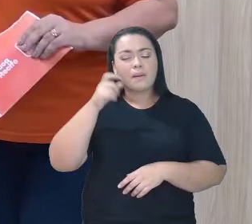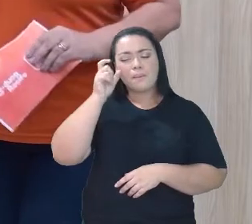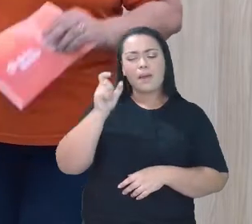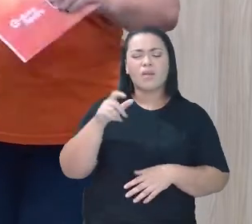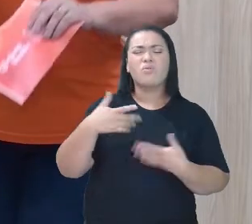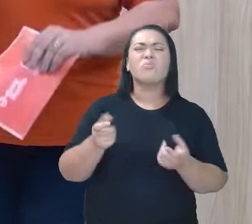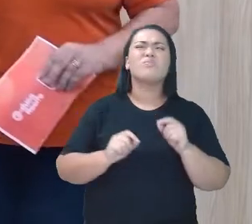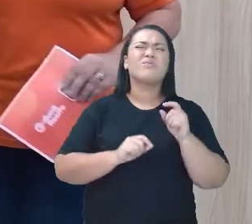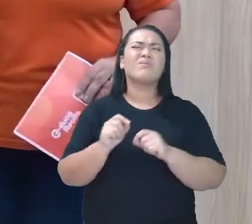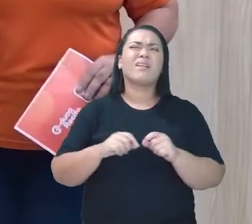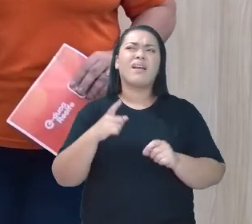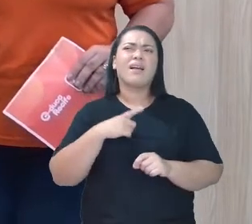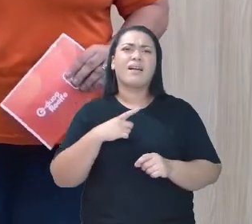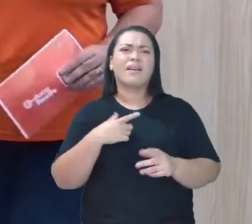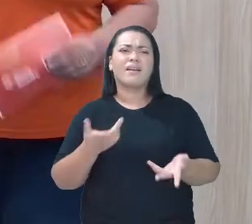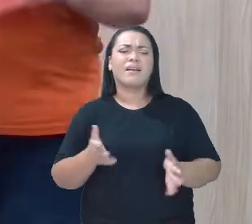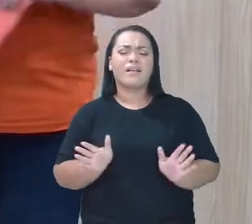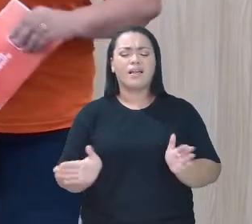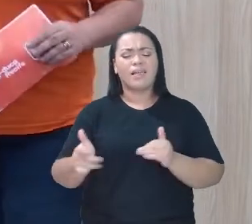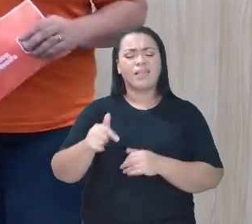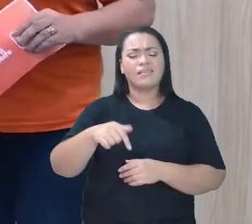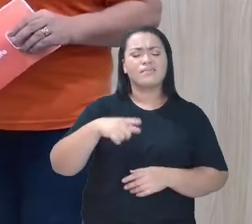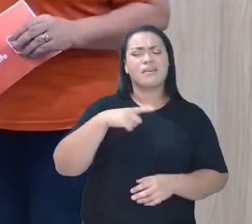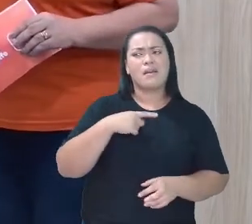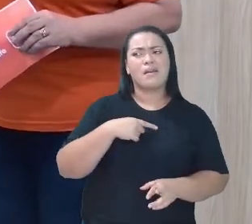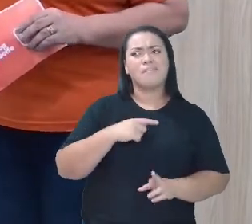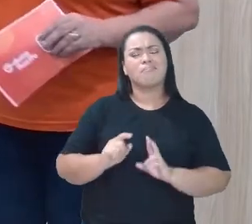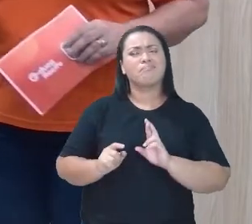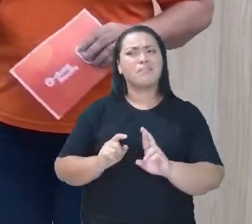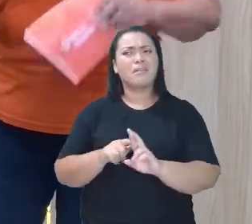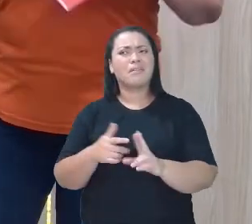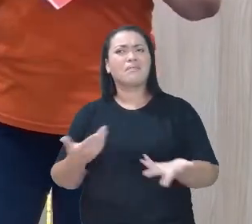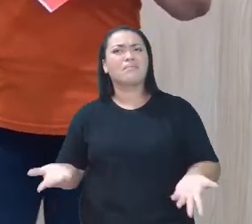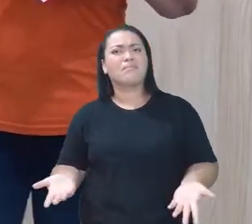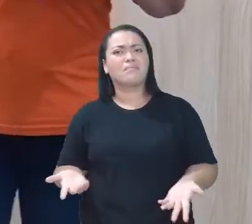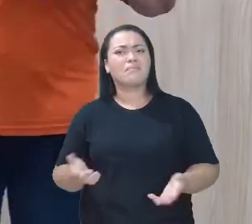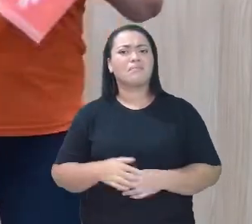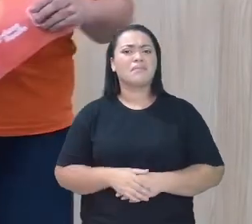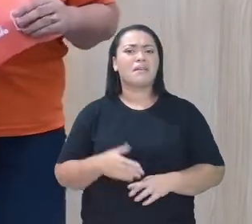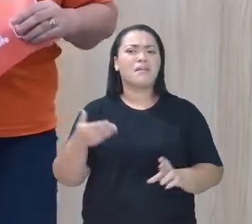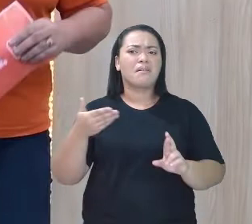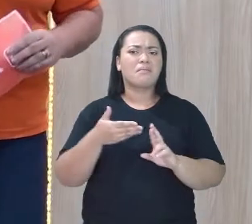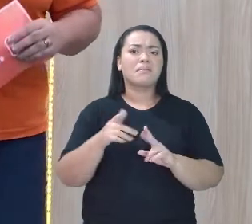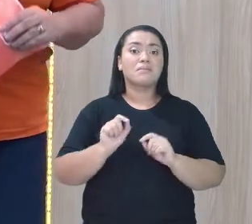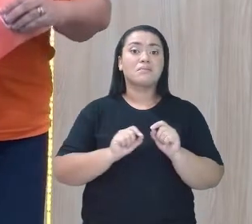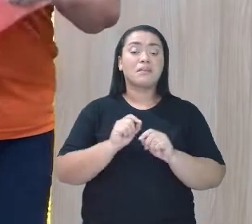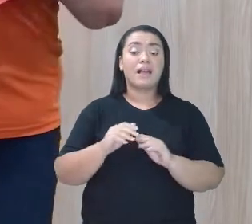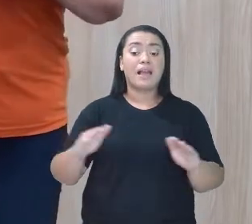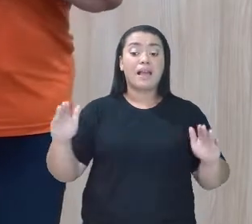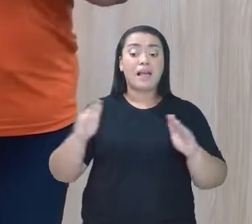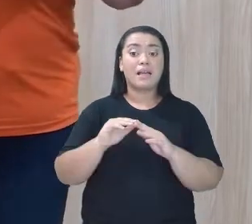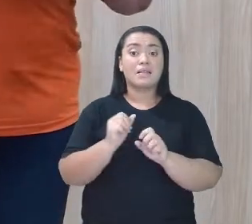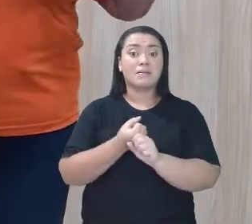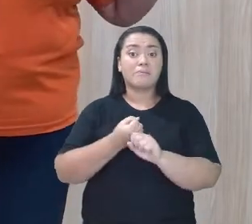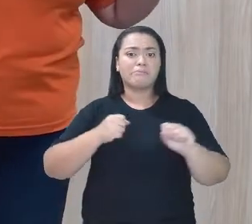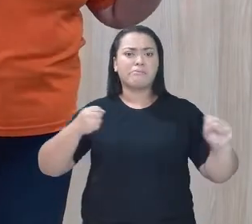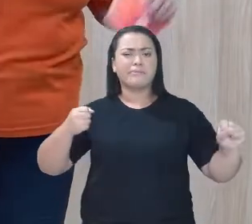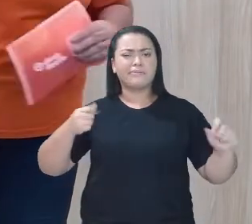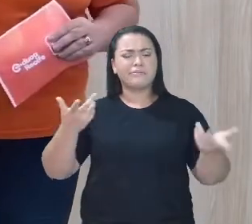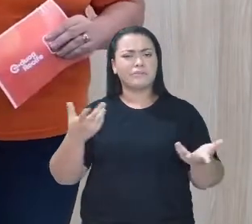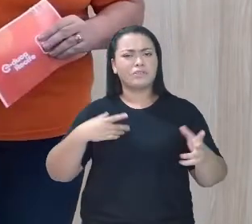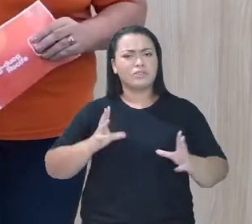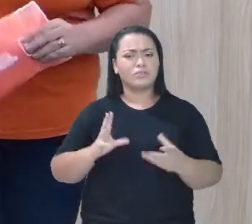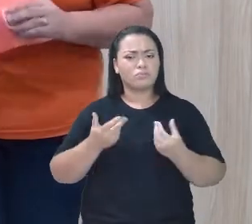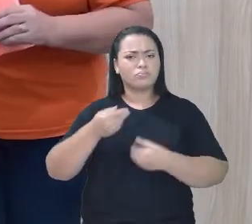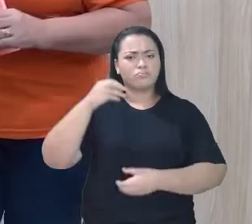vai conversando o que é que será que tem dentro dessa caixa que a professora deu aí como dica, que é a grande casa. A casa que cabe